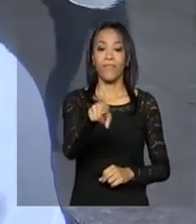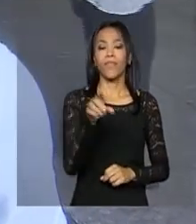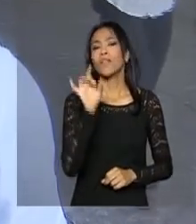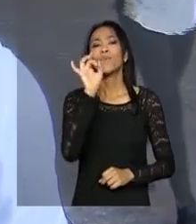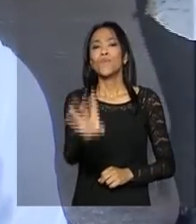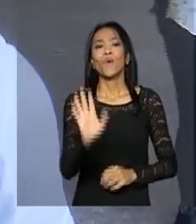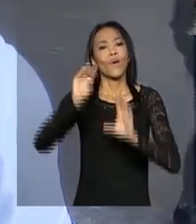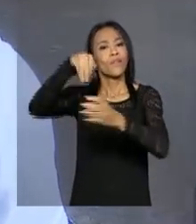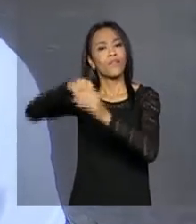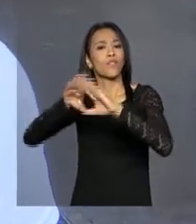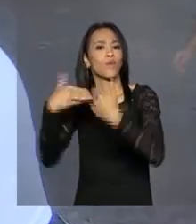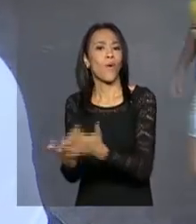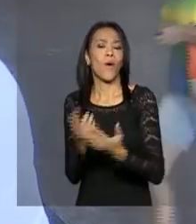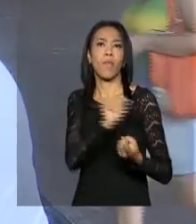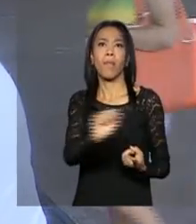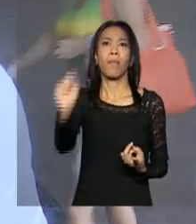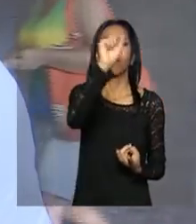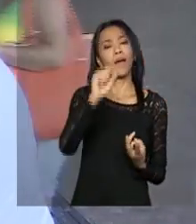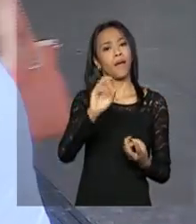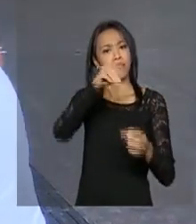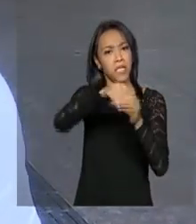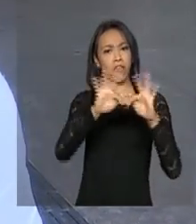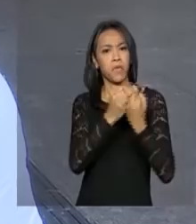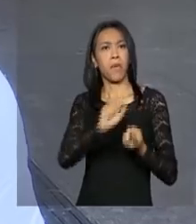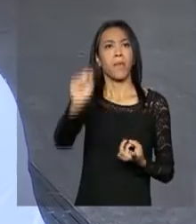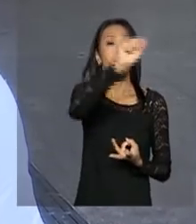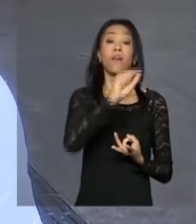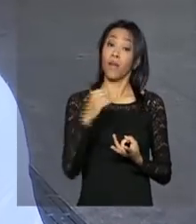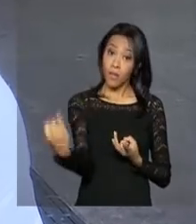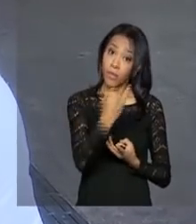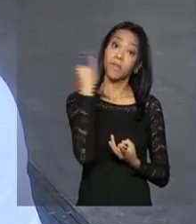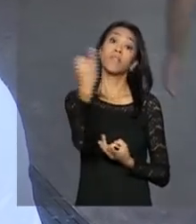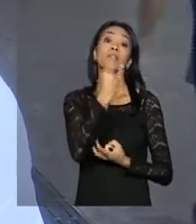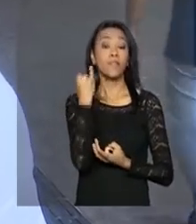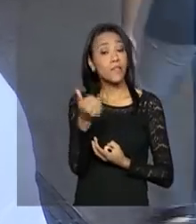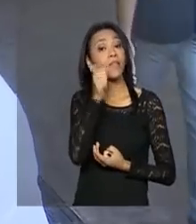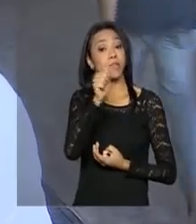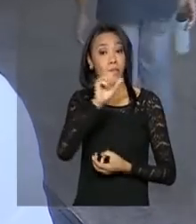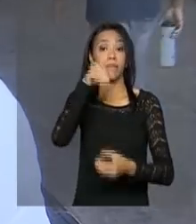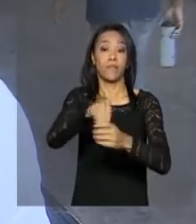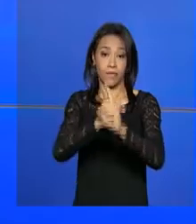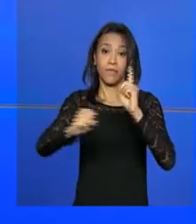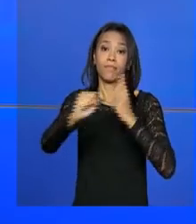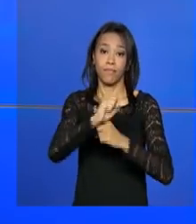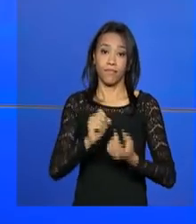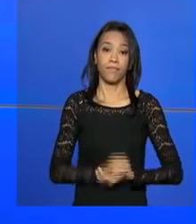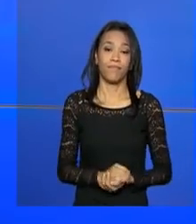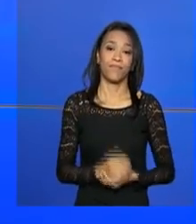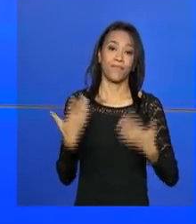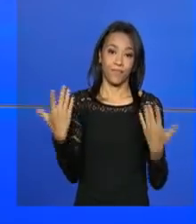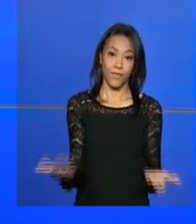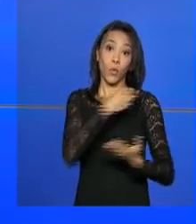na escola, não só na nossa família, eu acho que em todo lugar é importante ressaltar a importância da mulher na sociedade.